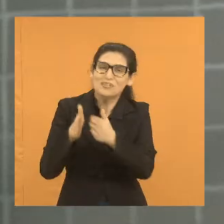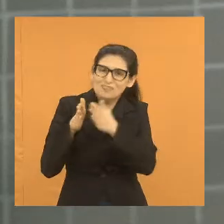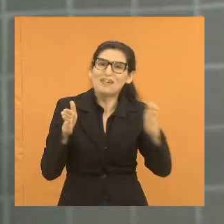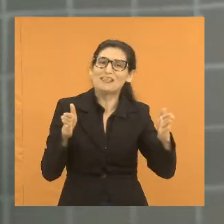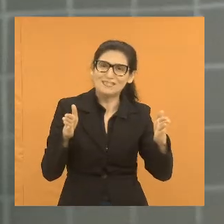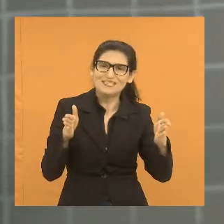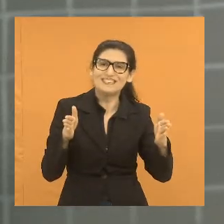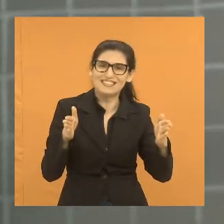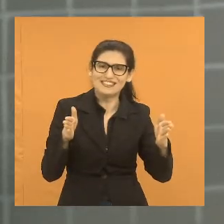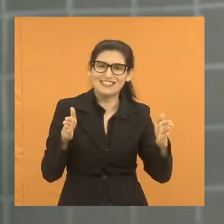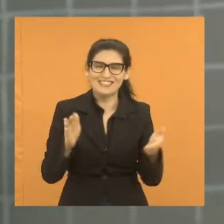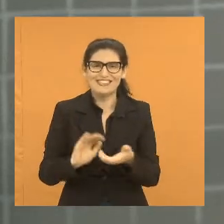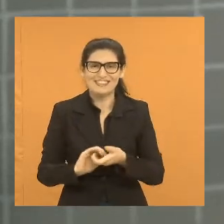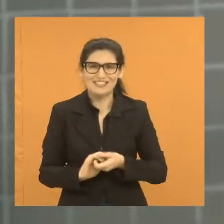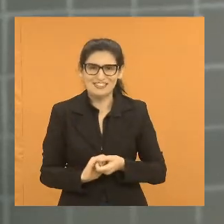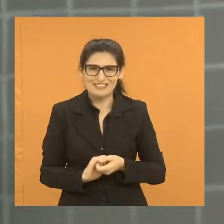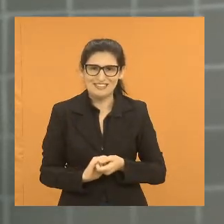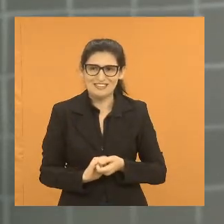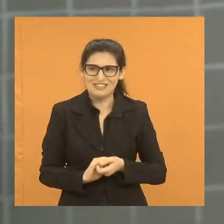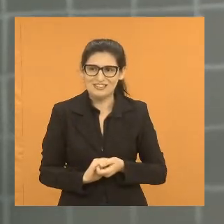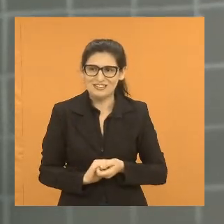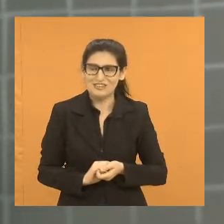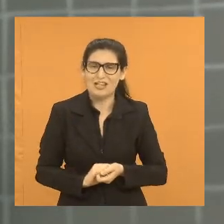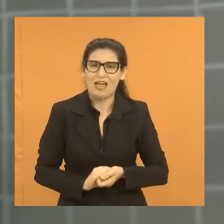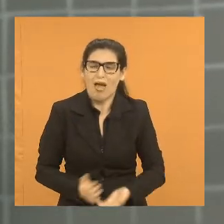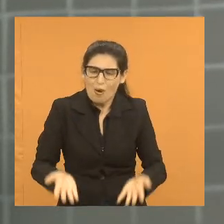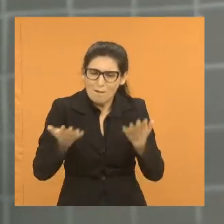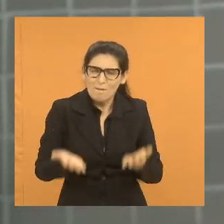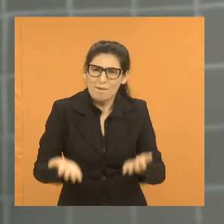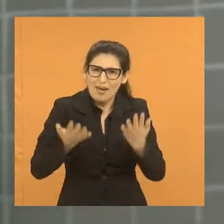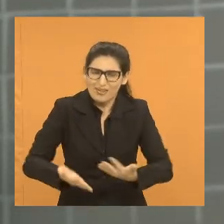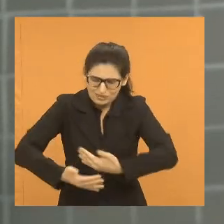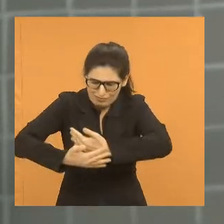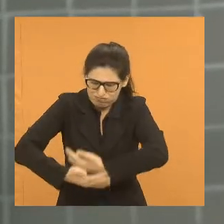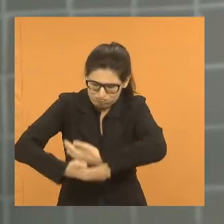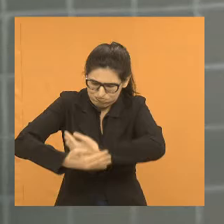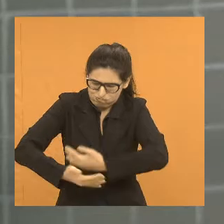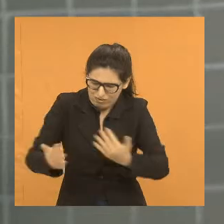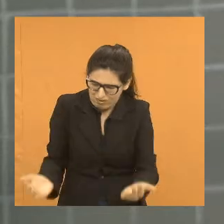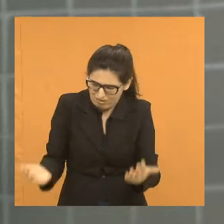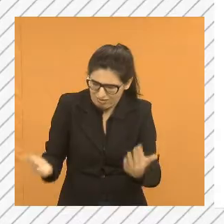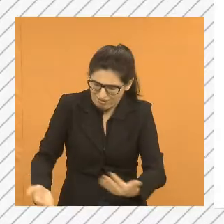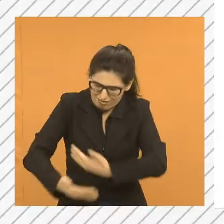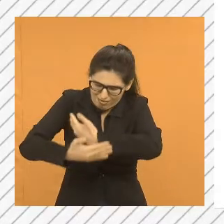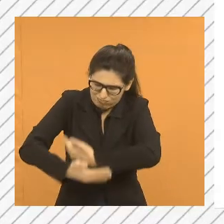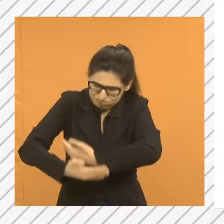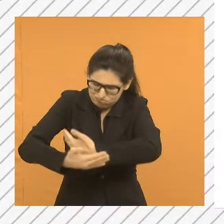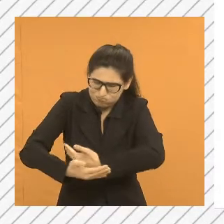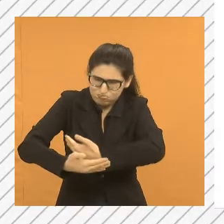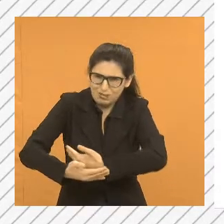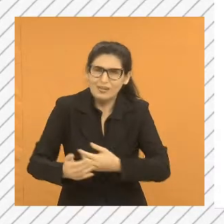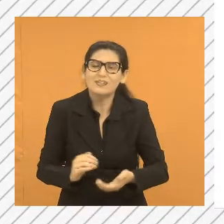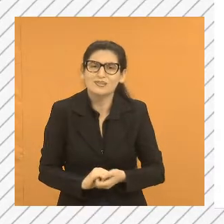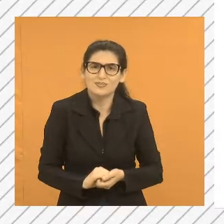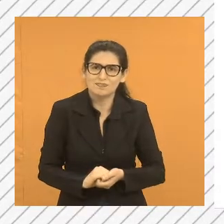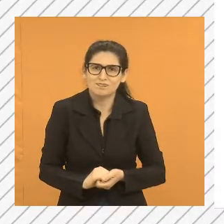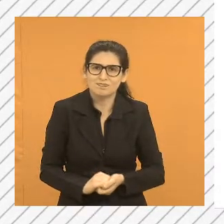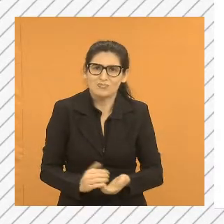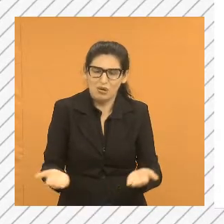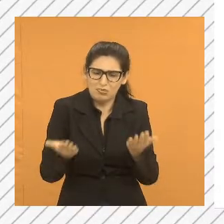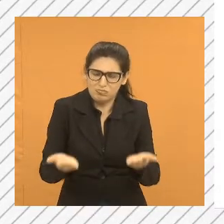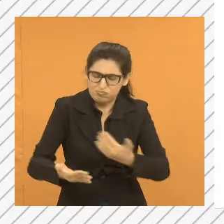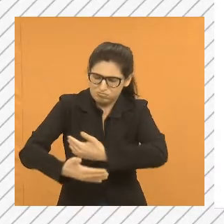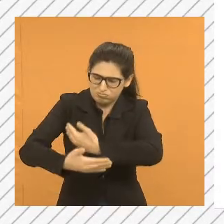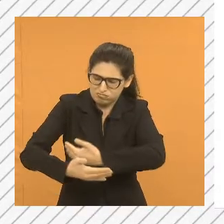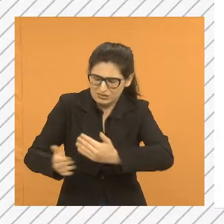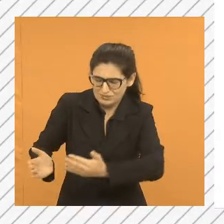período. O peso ao nascer também se manteve com a mesma